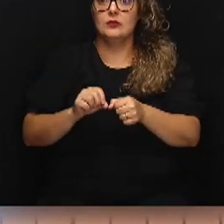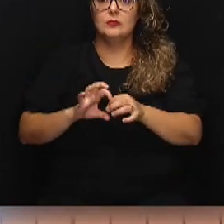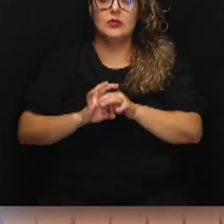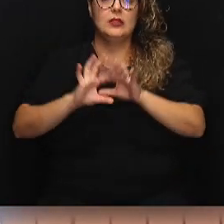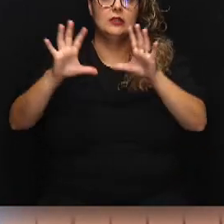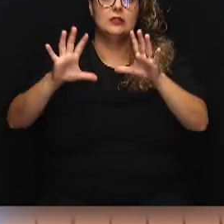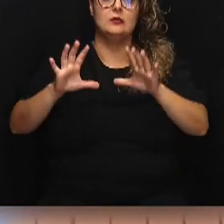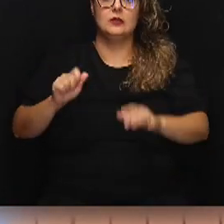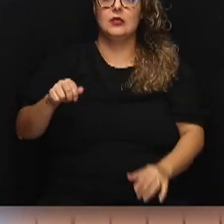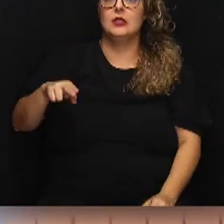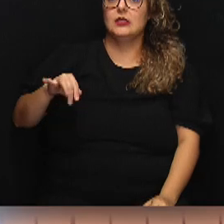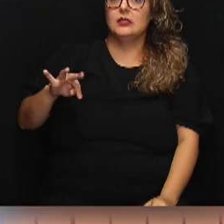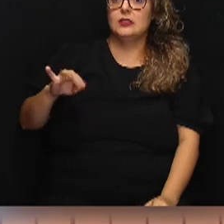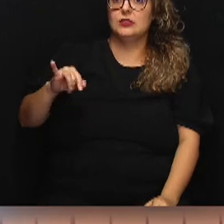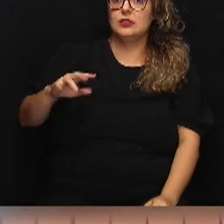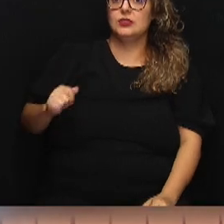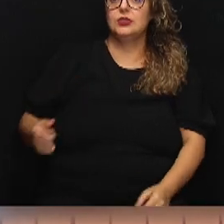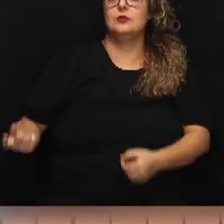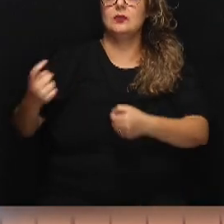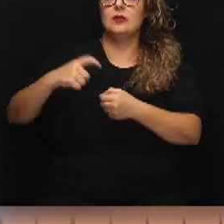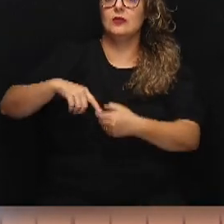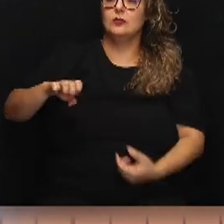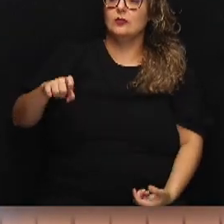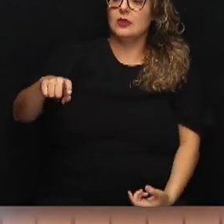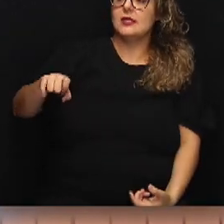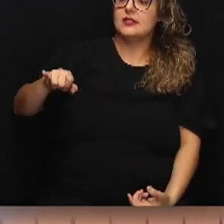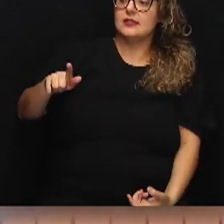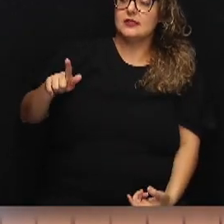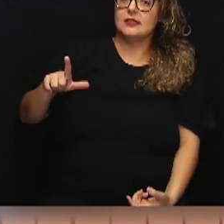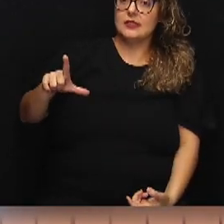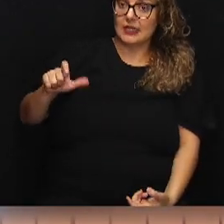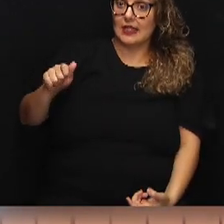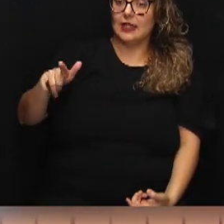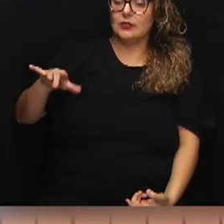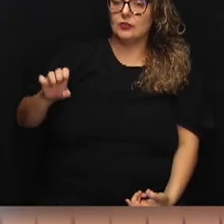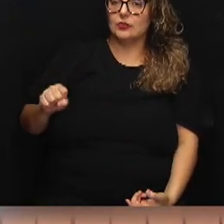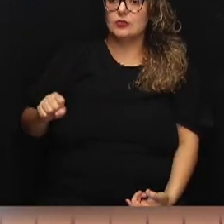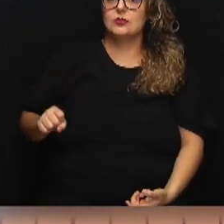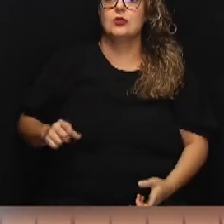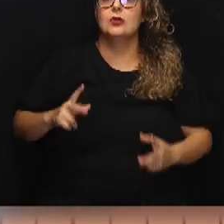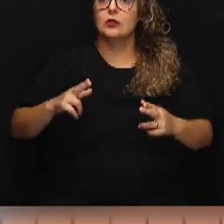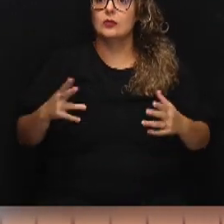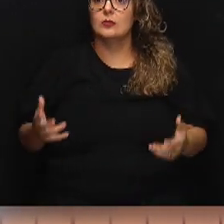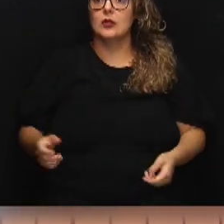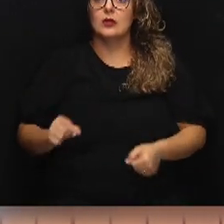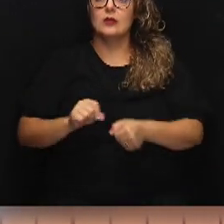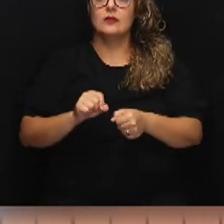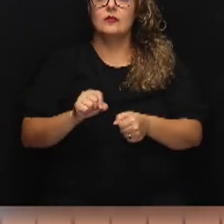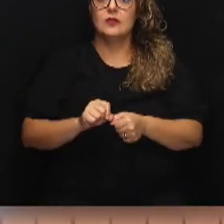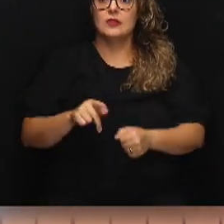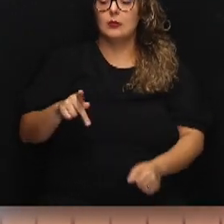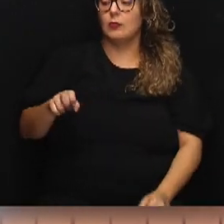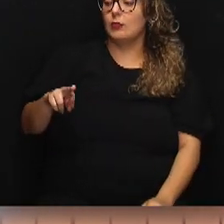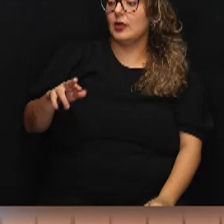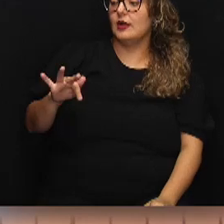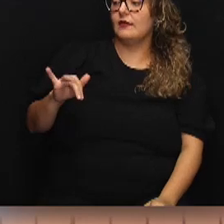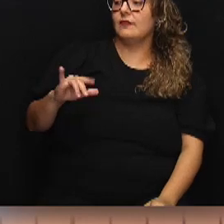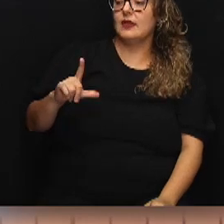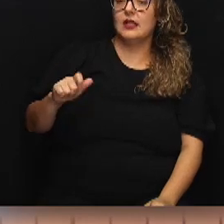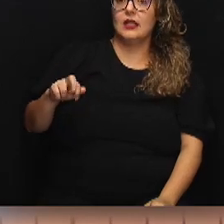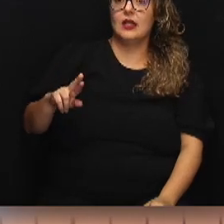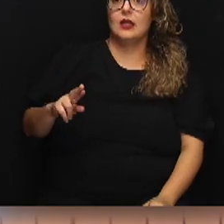pela anistia e pela volta dos exilados. A mesma que me levou a perfilar no grande movimento